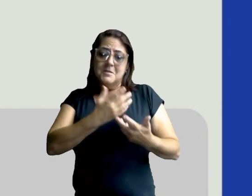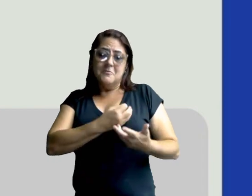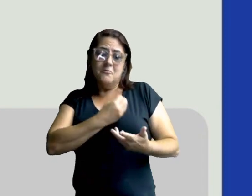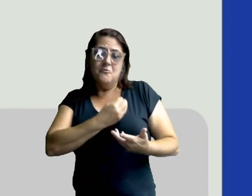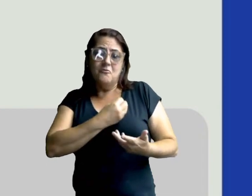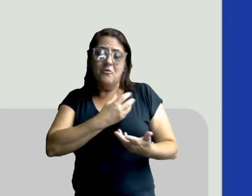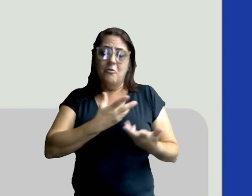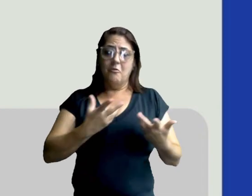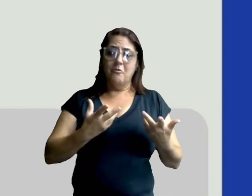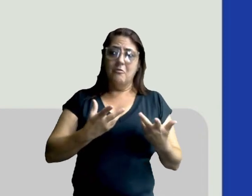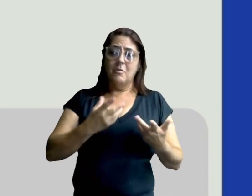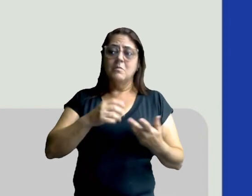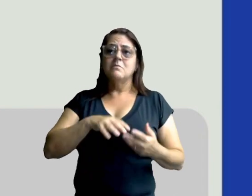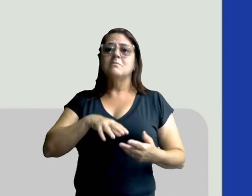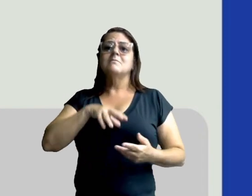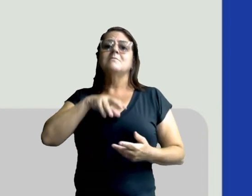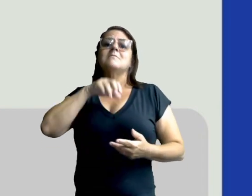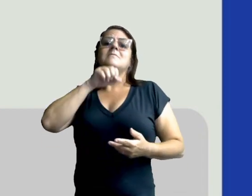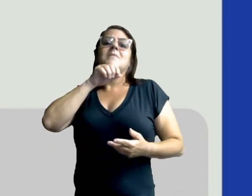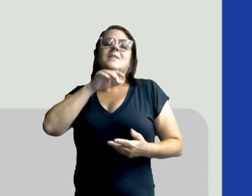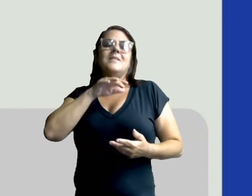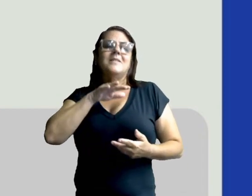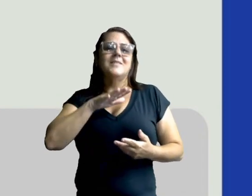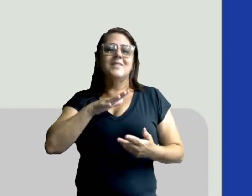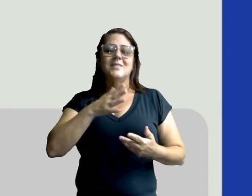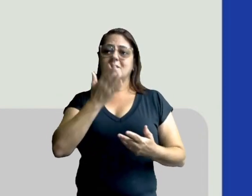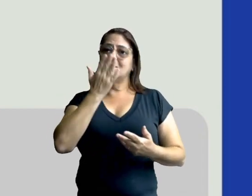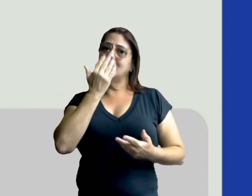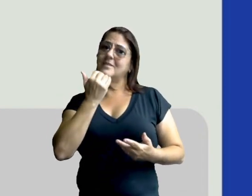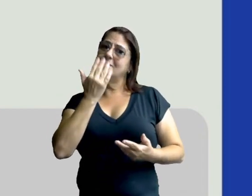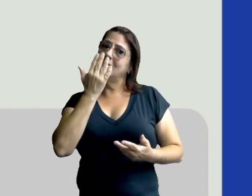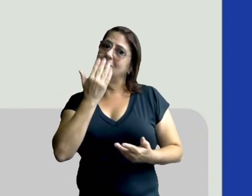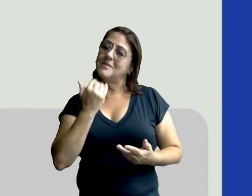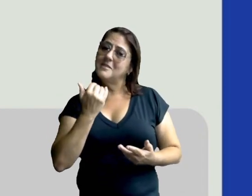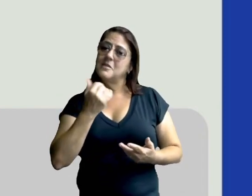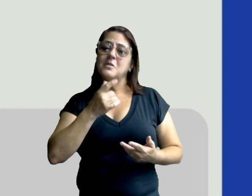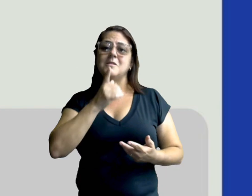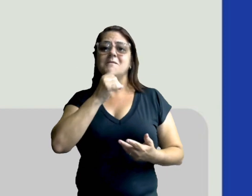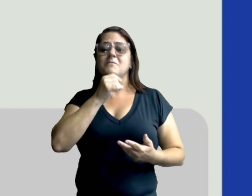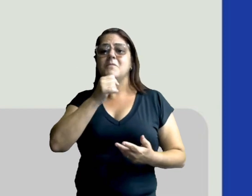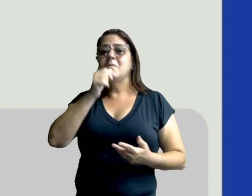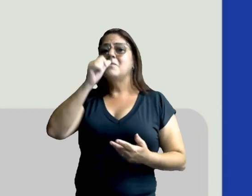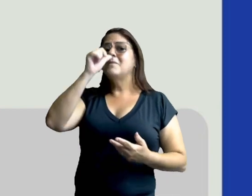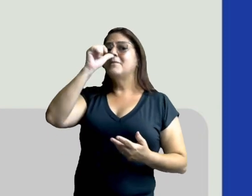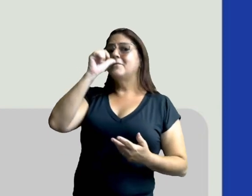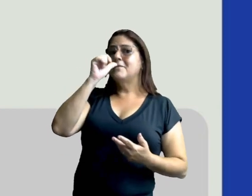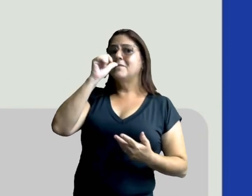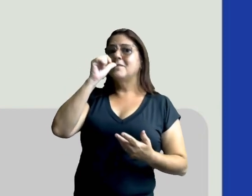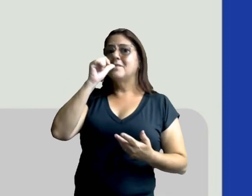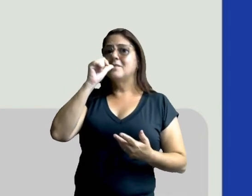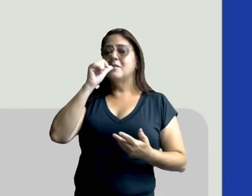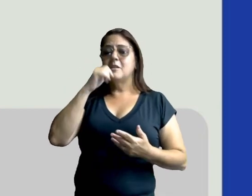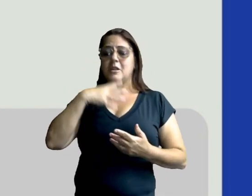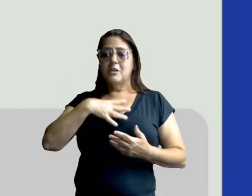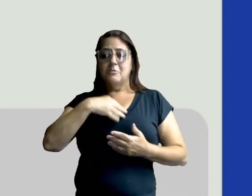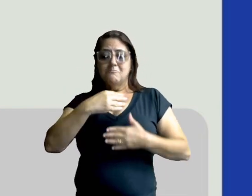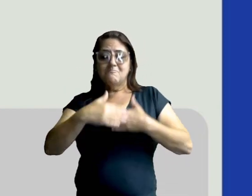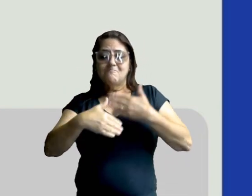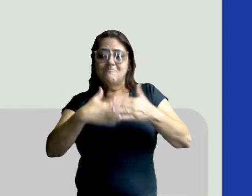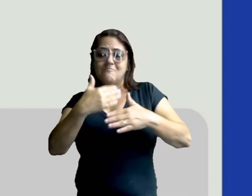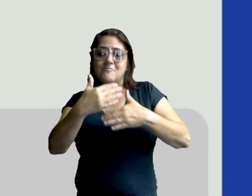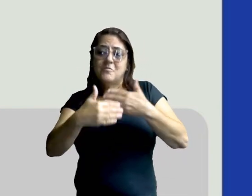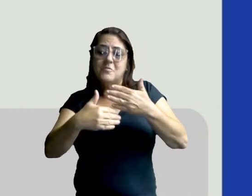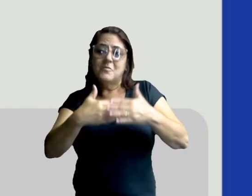eles têm de respirar, de se alimentar, de tomar água, de reprodução,